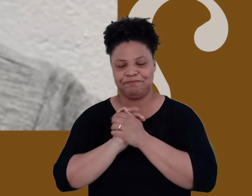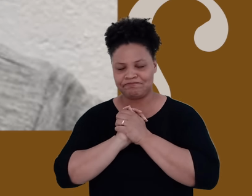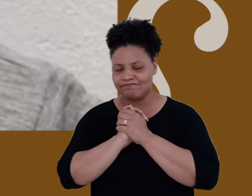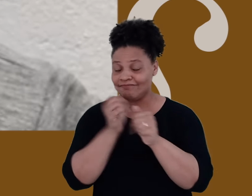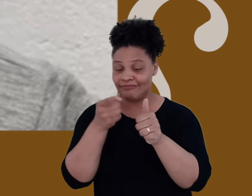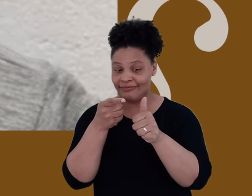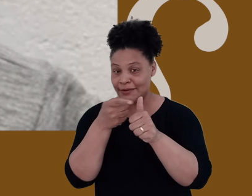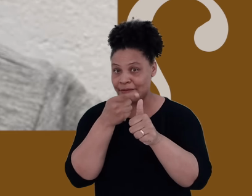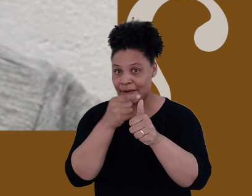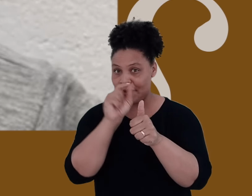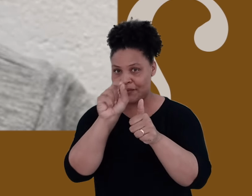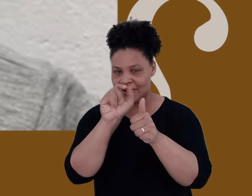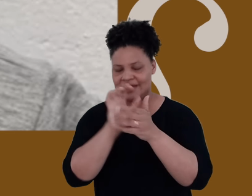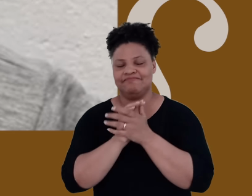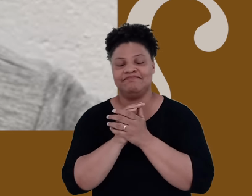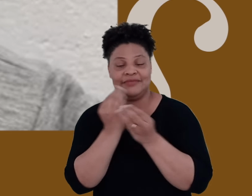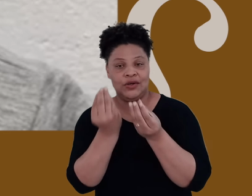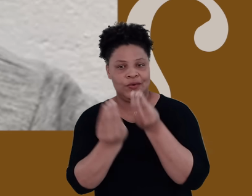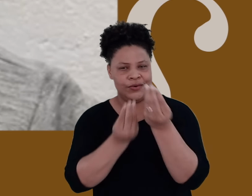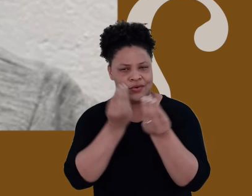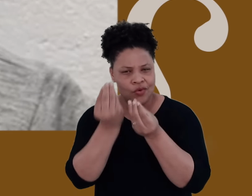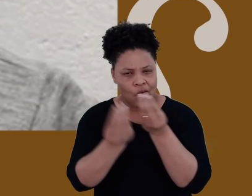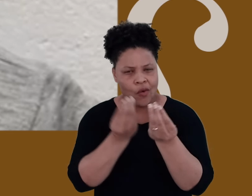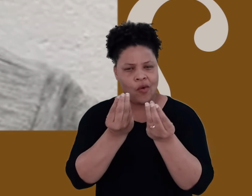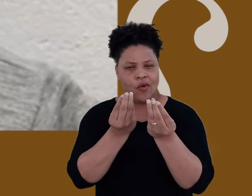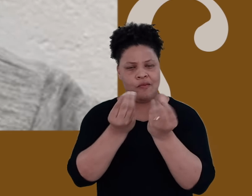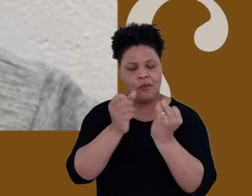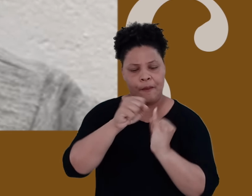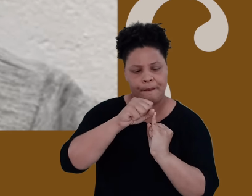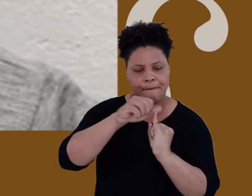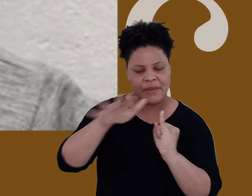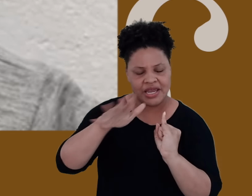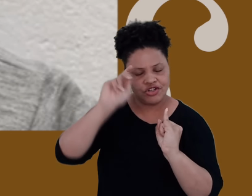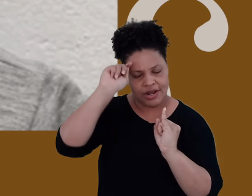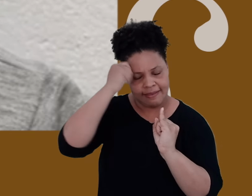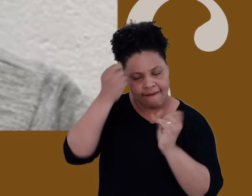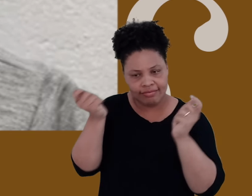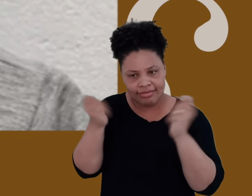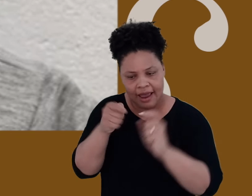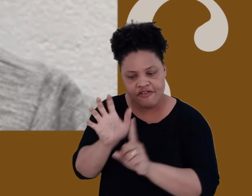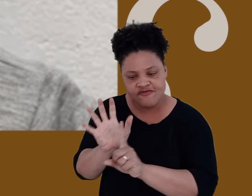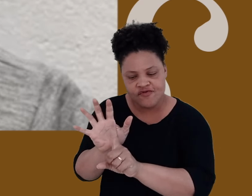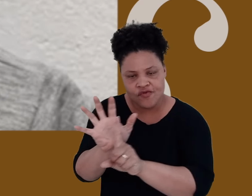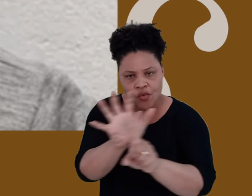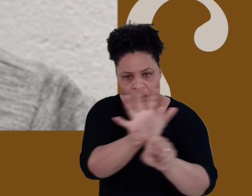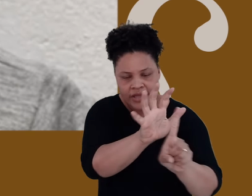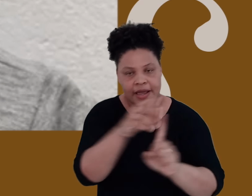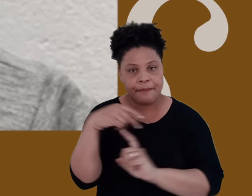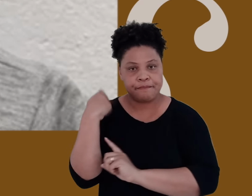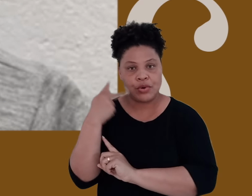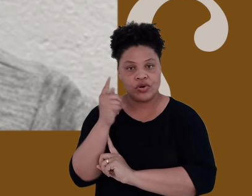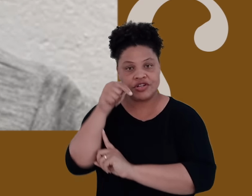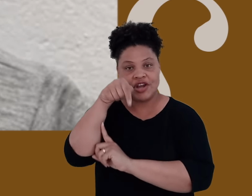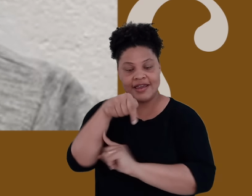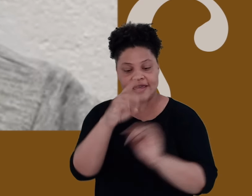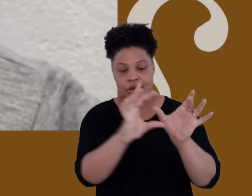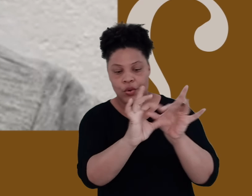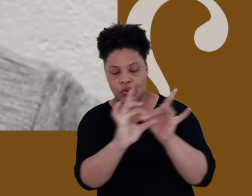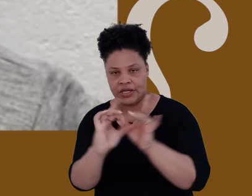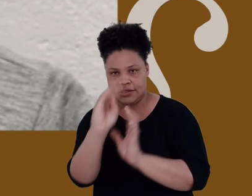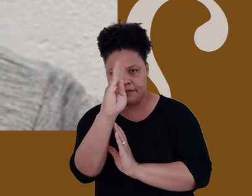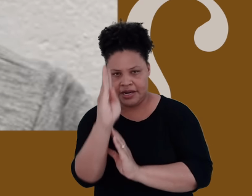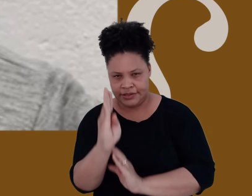A primeira é: de que forma as mídias negras podem influenciar a política no contexto atual do Brasil?